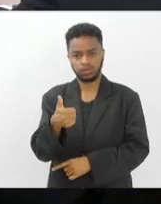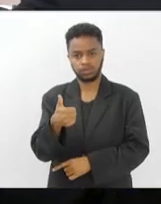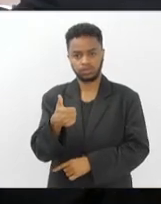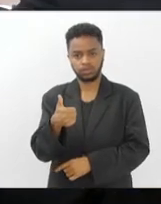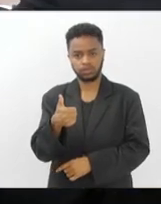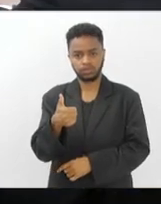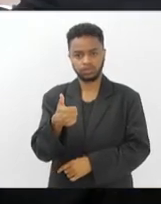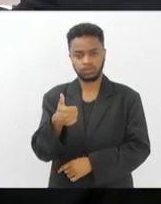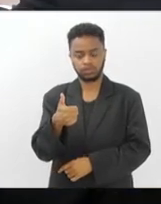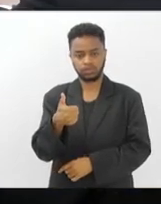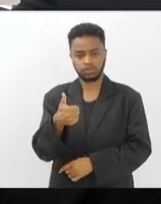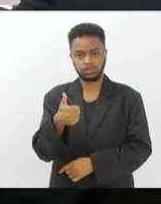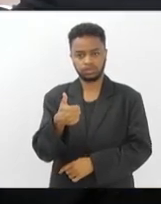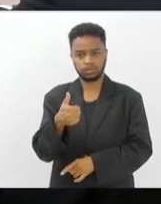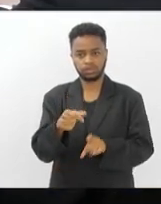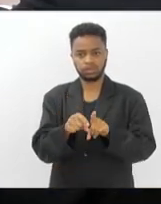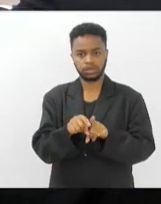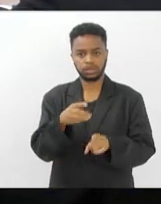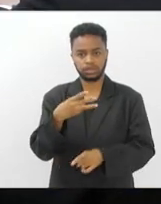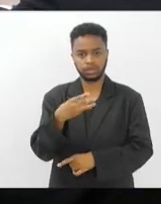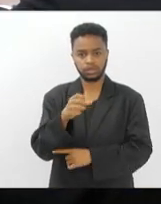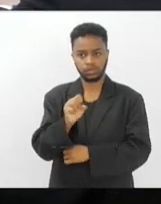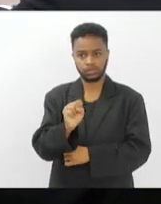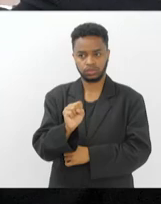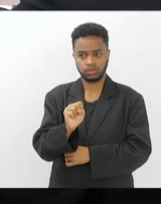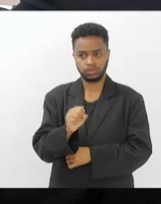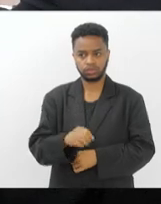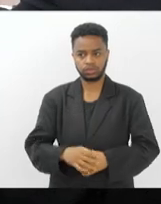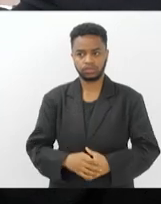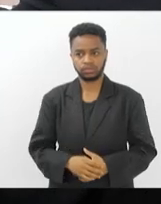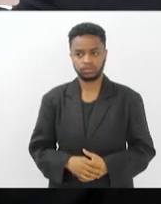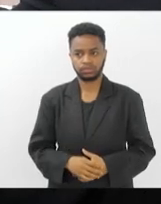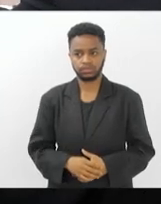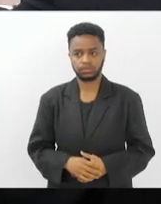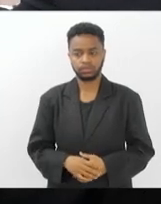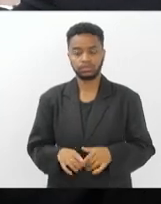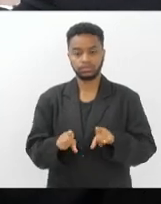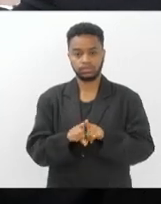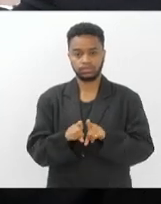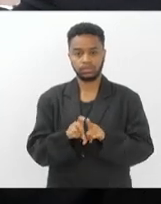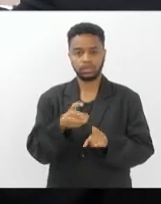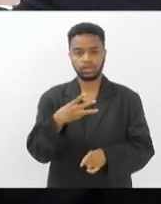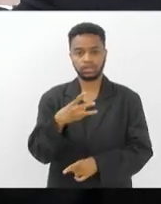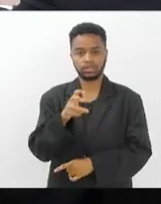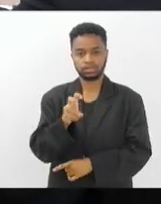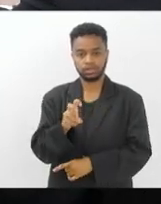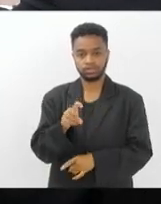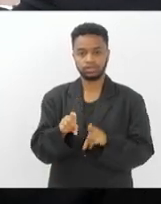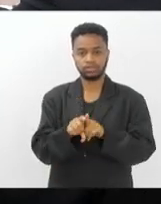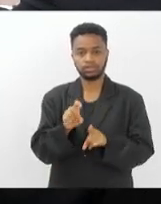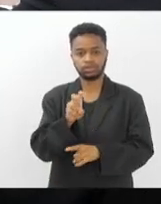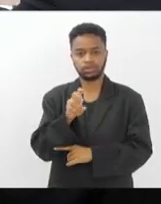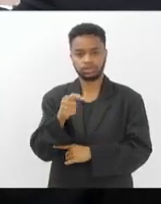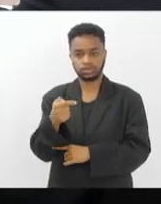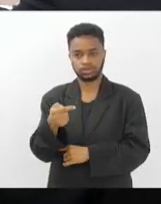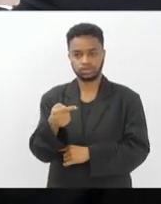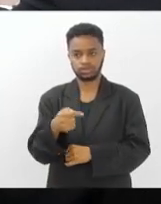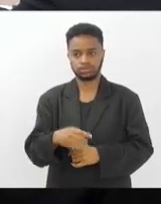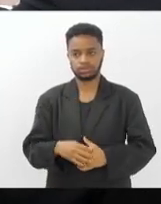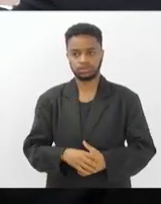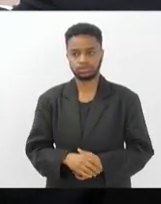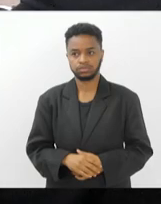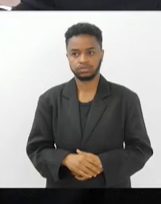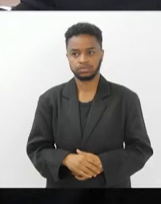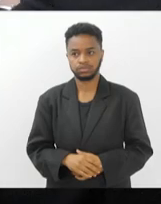e... E o PL 50, e o ponto 57, presidente, desculpa, 35 e 57. Tá. Deputada